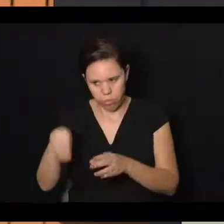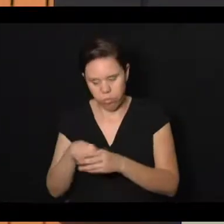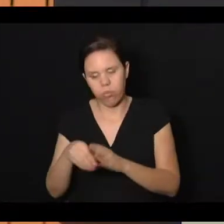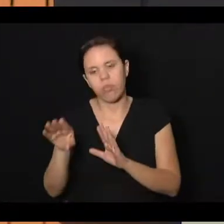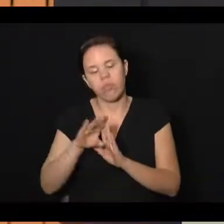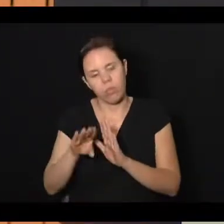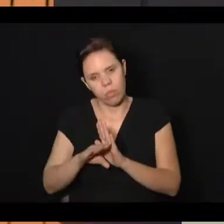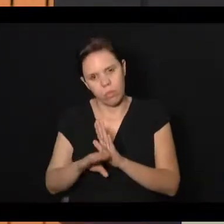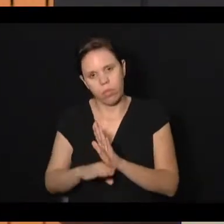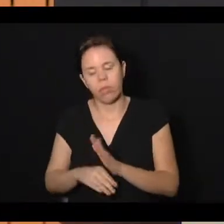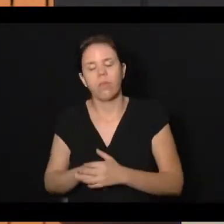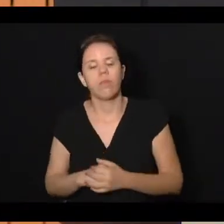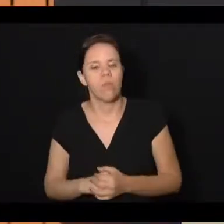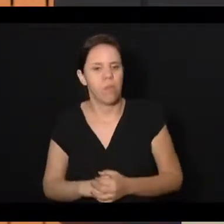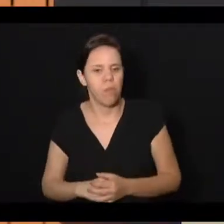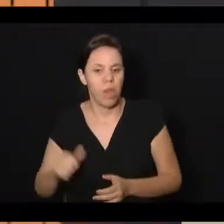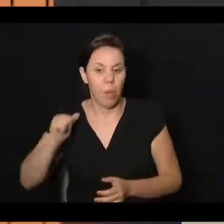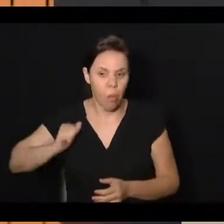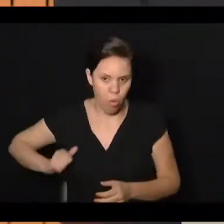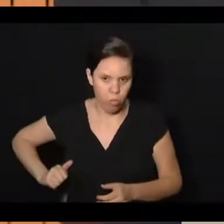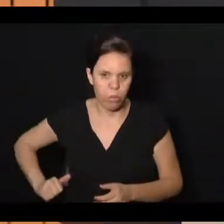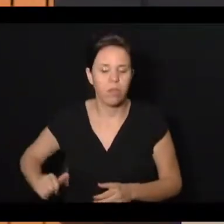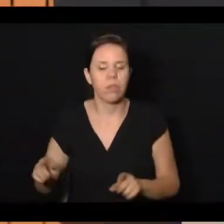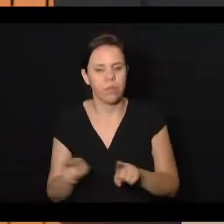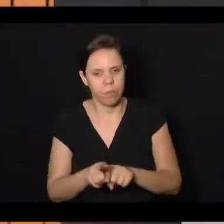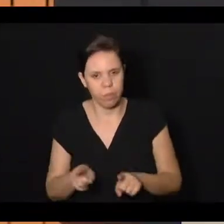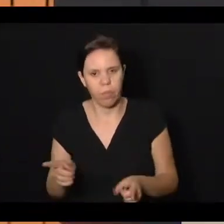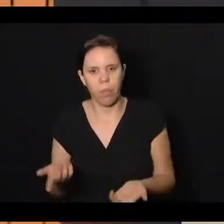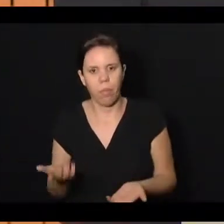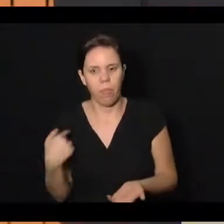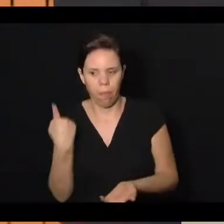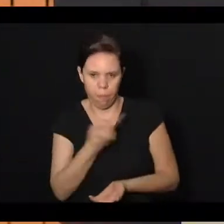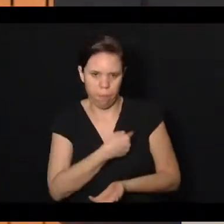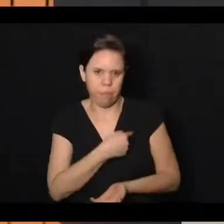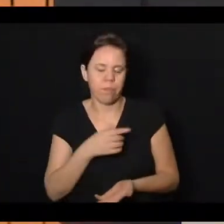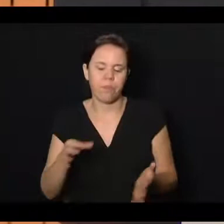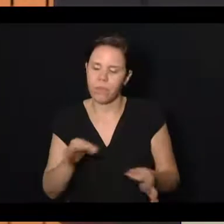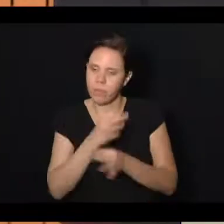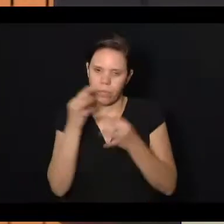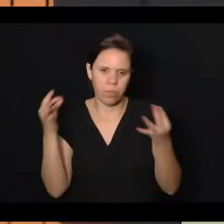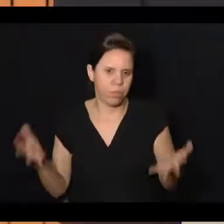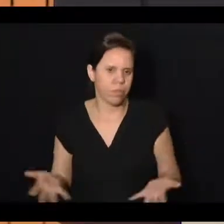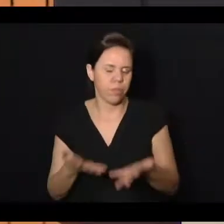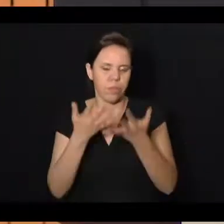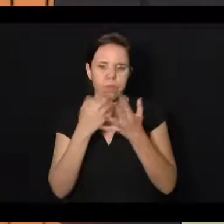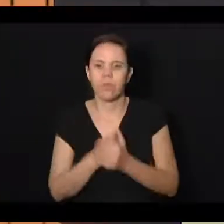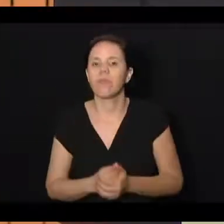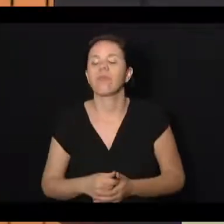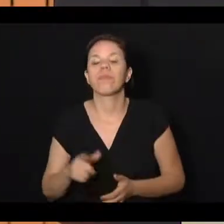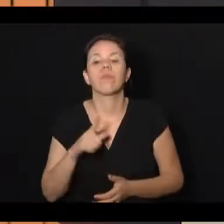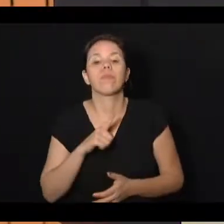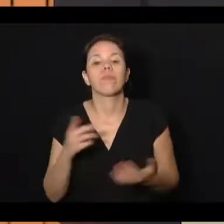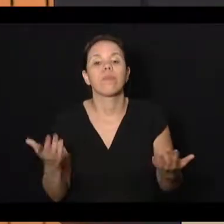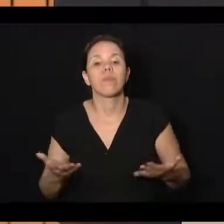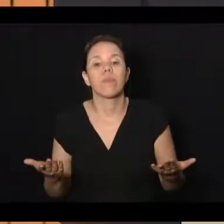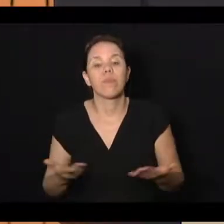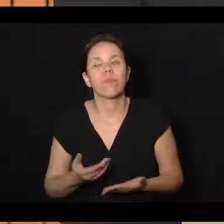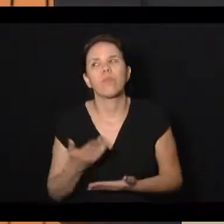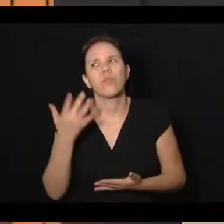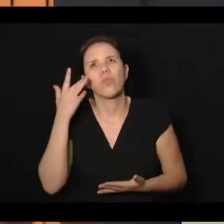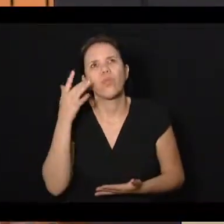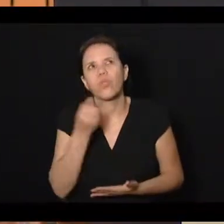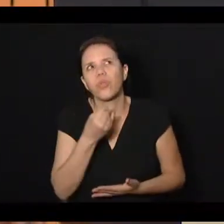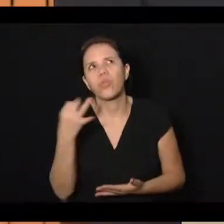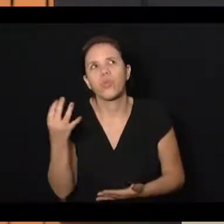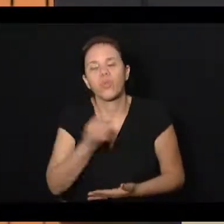programa é um programa assim é pra gente foi bastante positivo nós temos hoje não sei dizer em números